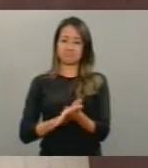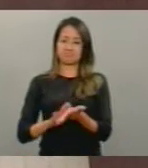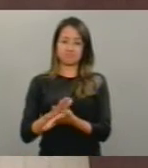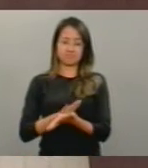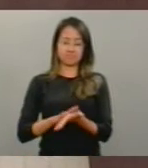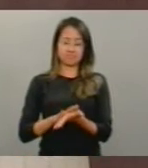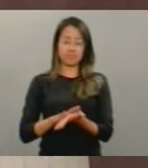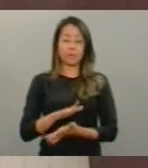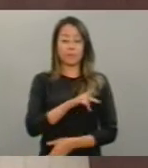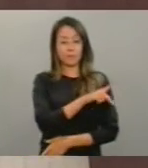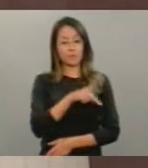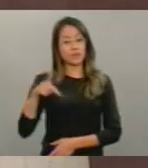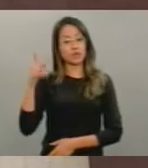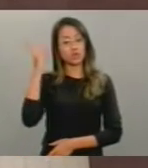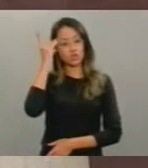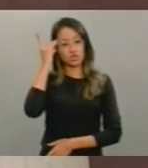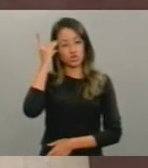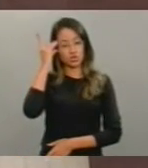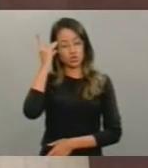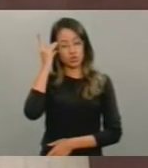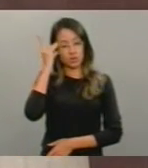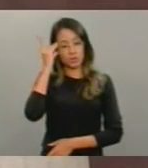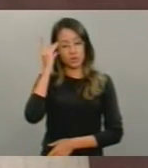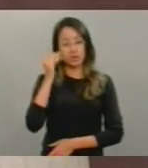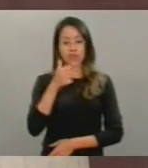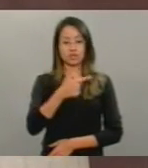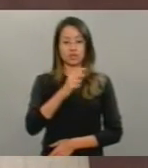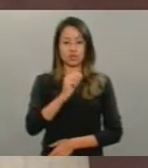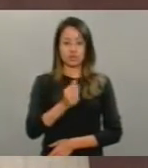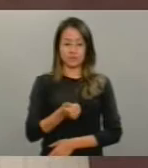Dilma, em dezembro de 2014,